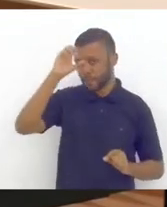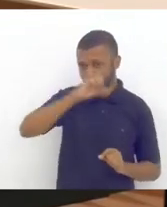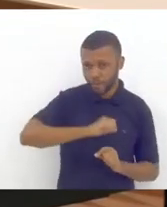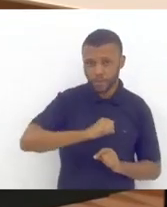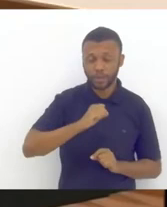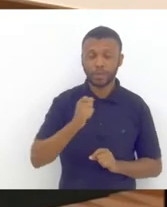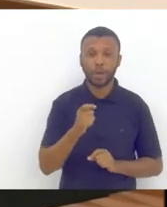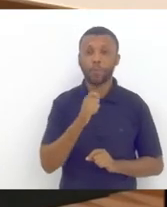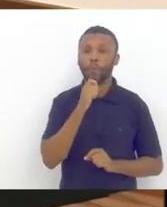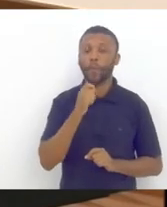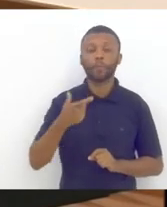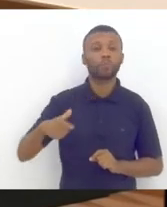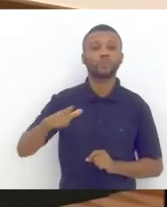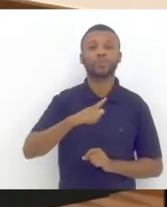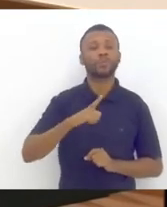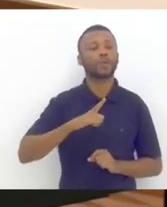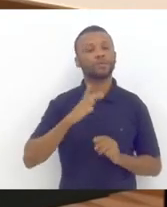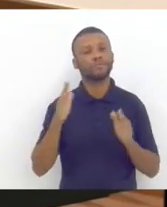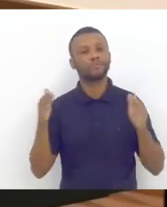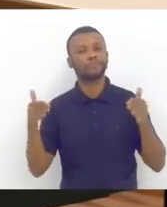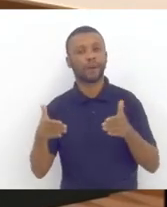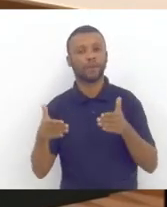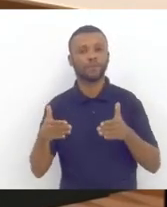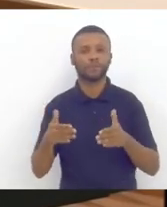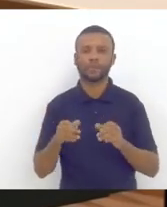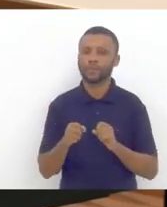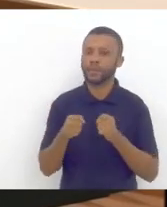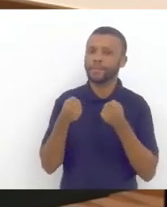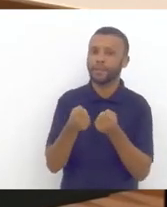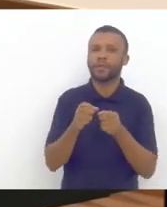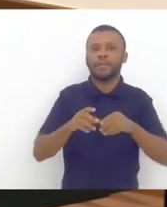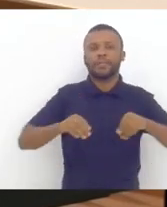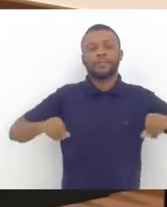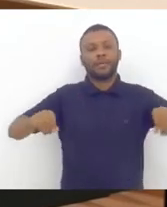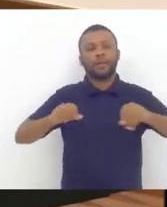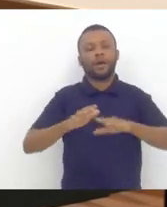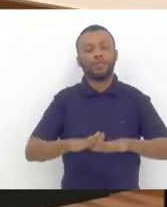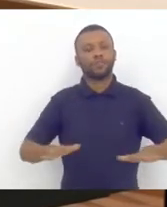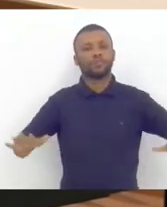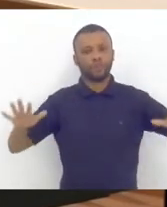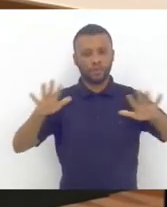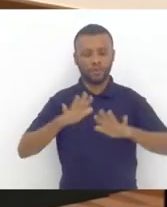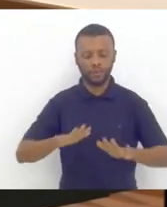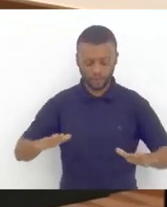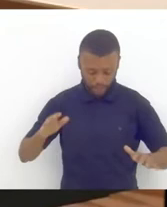devemos defender o nosso território, devemos defender o território de todos. Então,